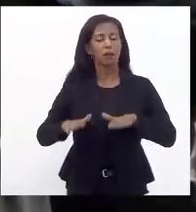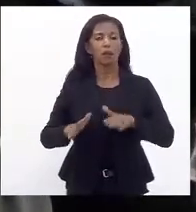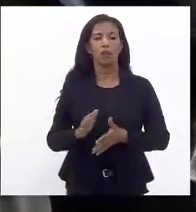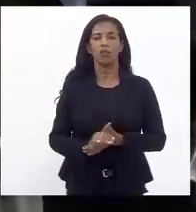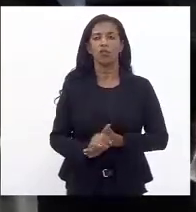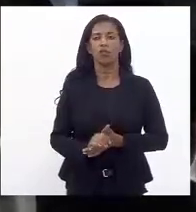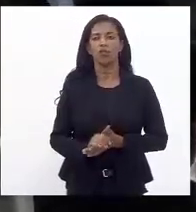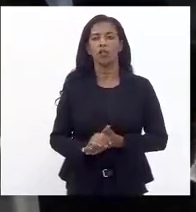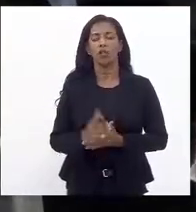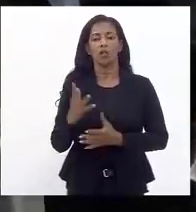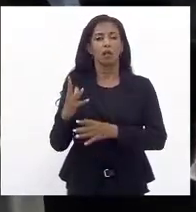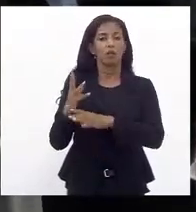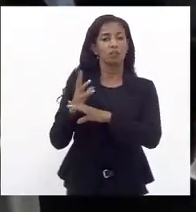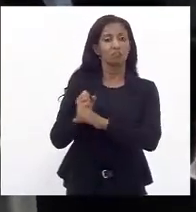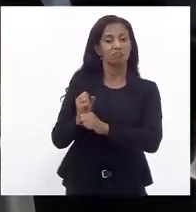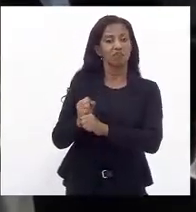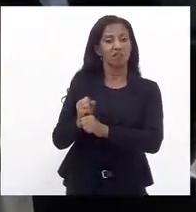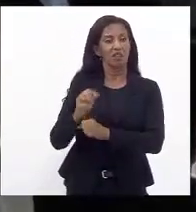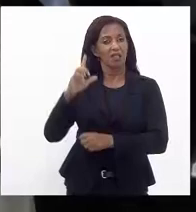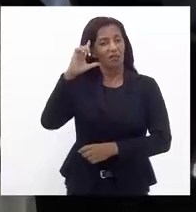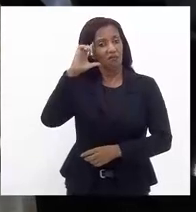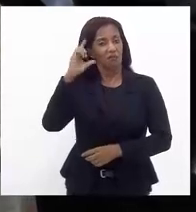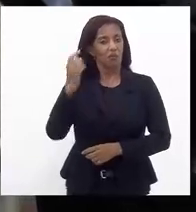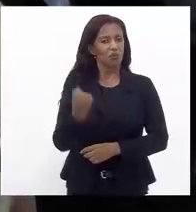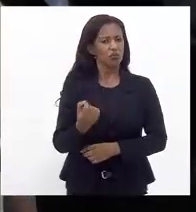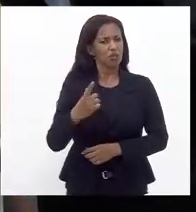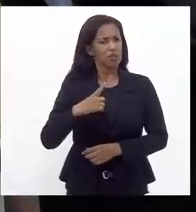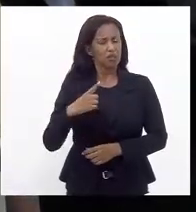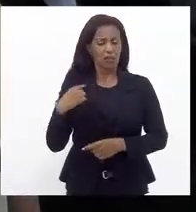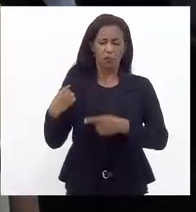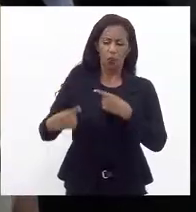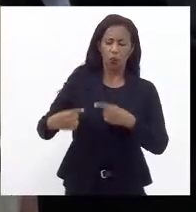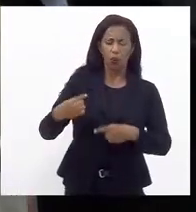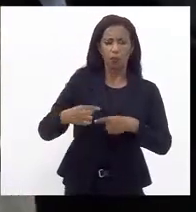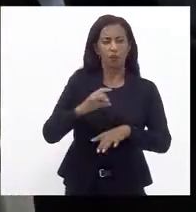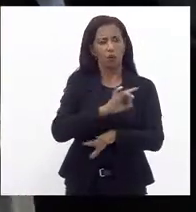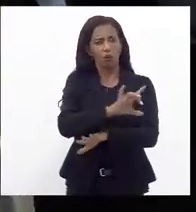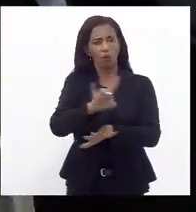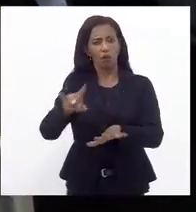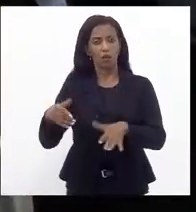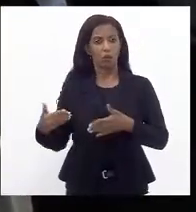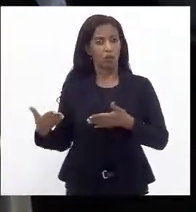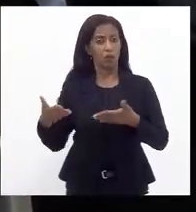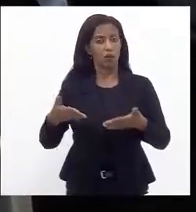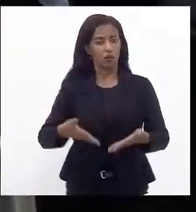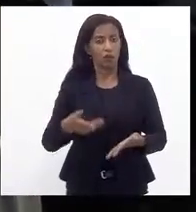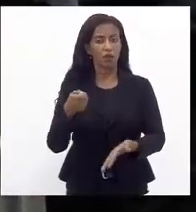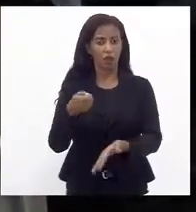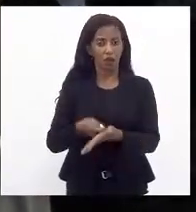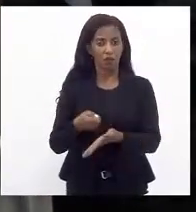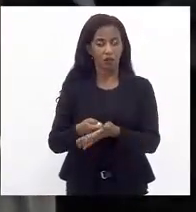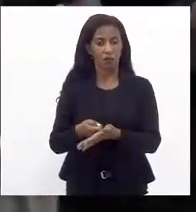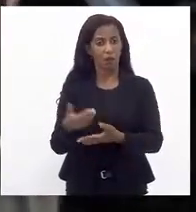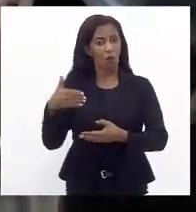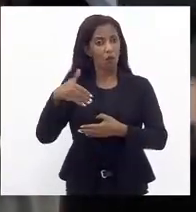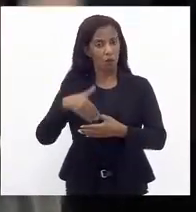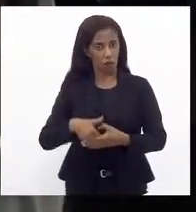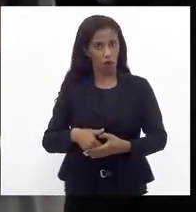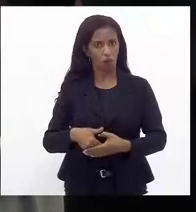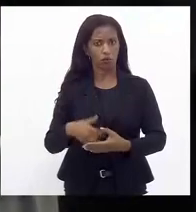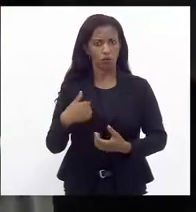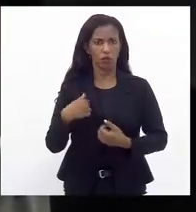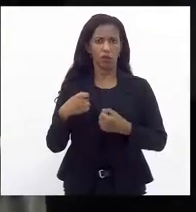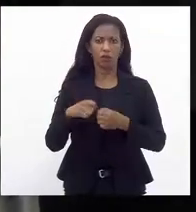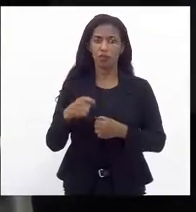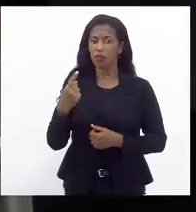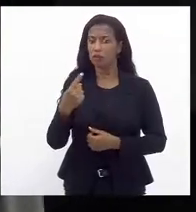da sua matizes ideológicas sempre tiveram muito espaço de atuação eu venho aqui reafirmar um voto que fiz não